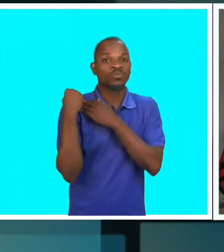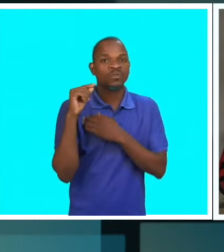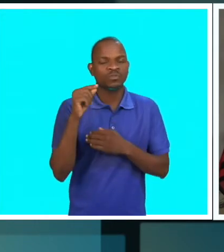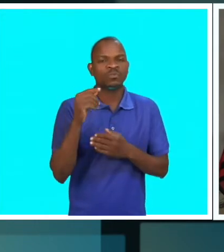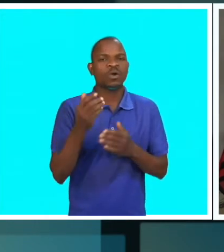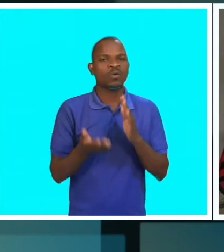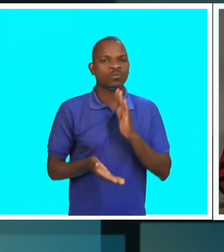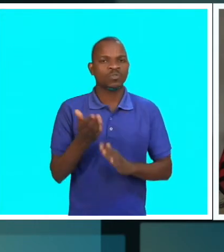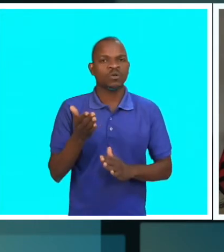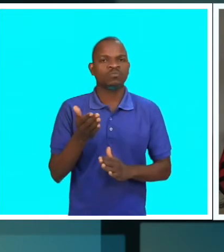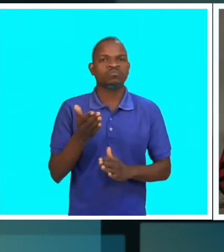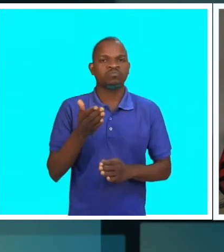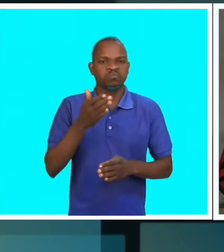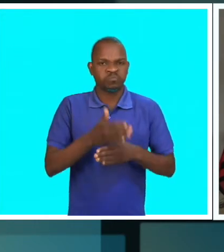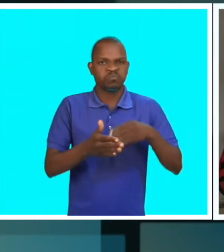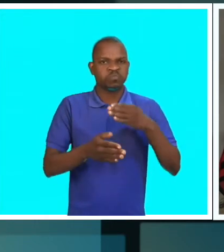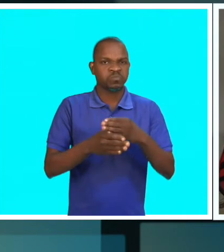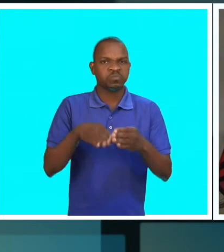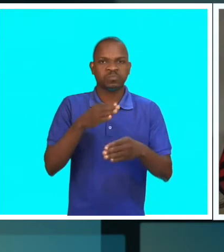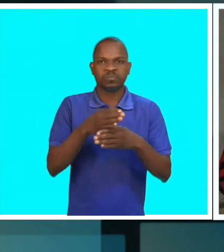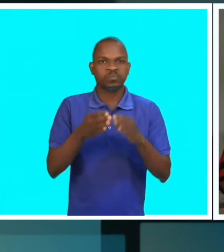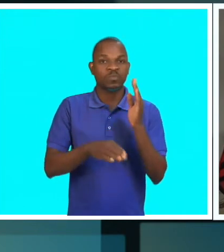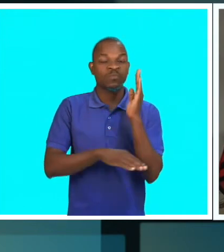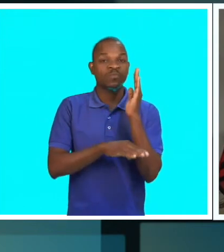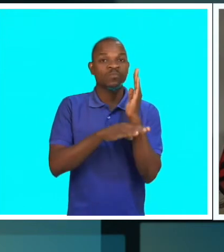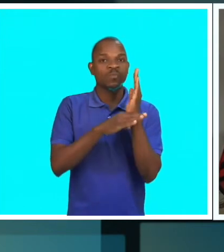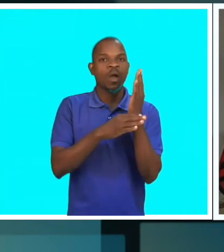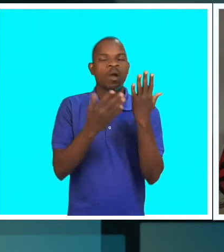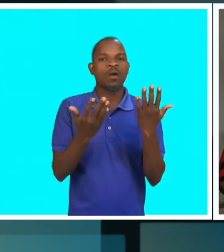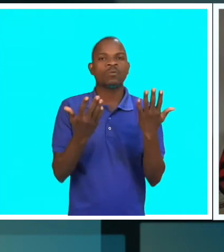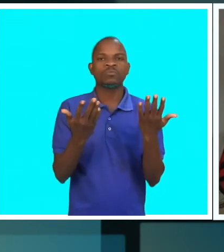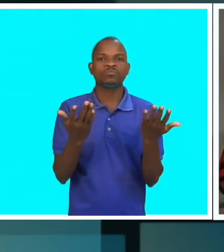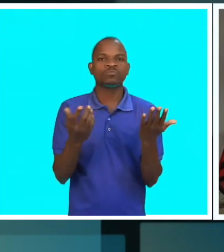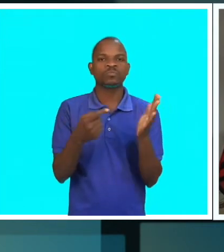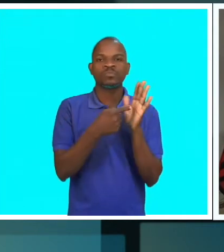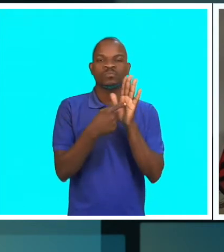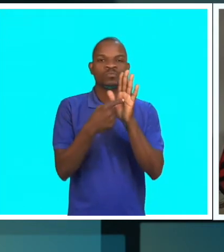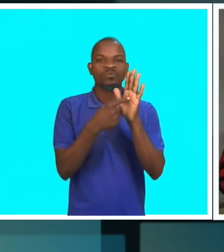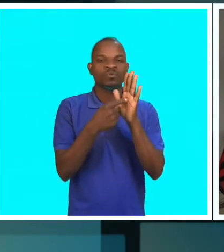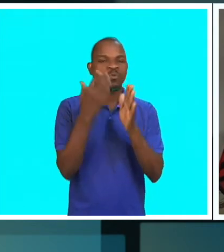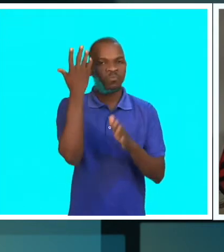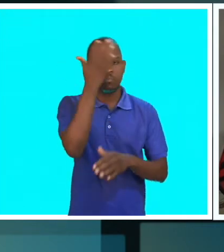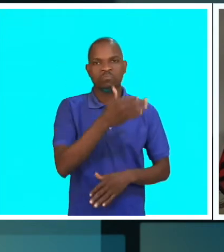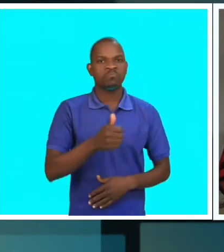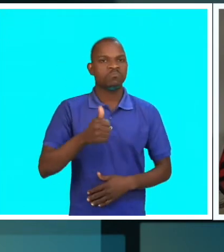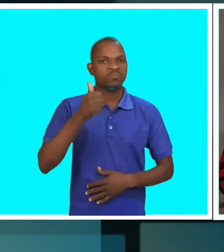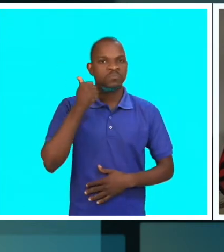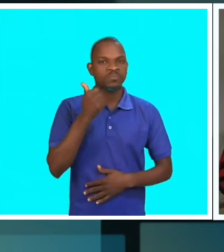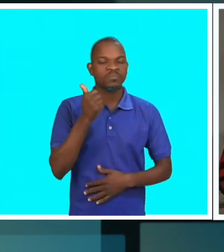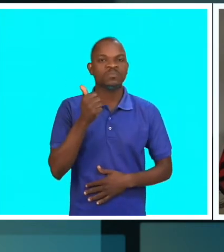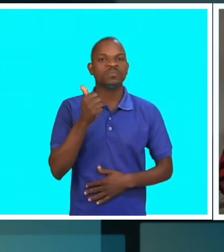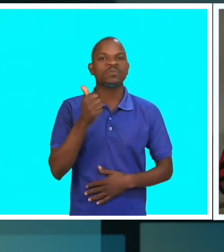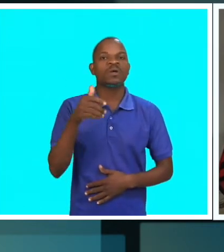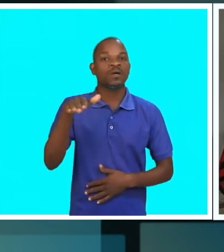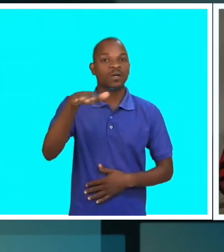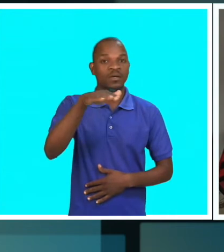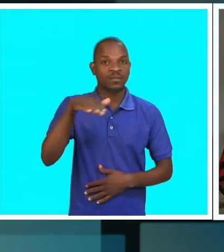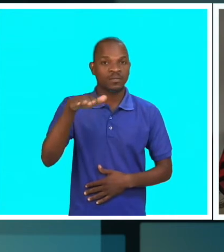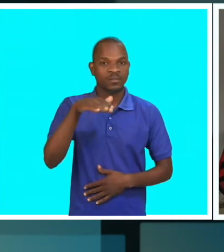conseguiram levantar aquele edifício que acabou dando uma imagem muito bonita